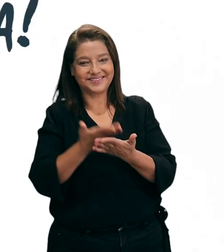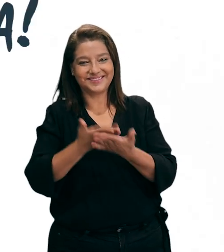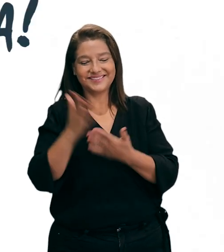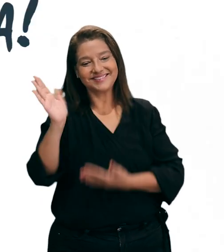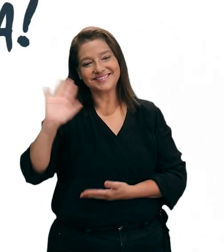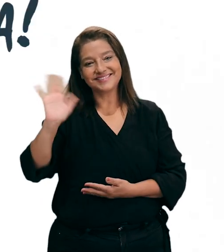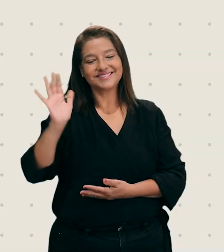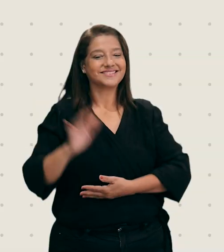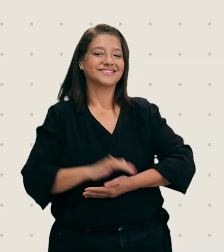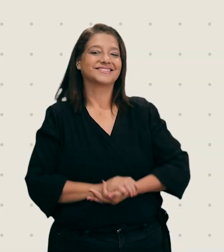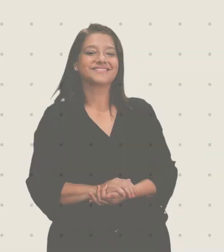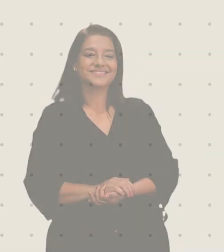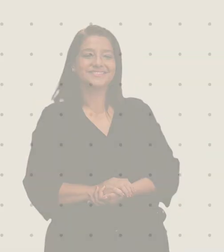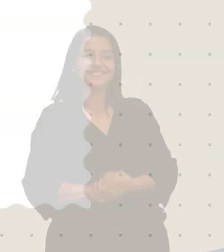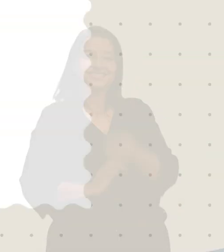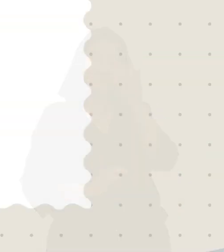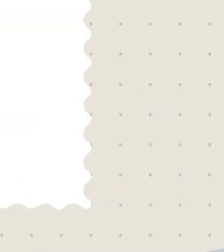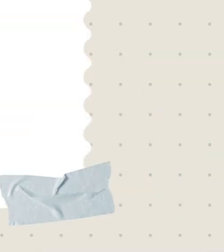Tchau, tchau.